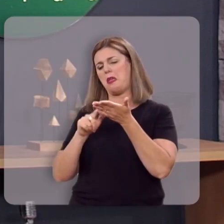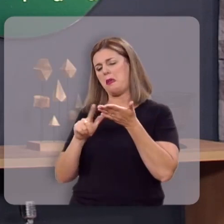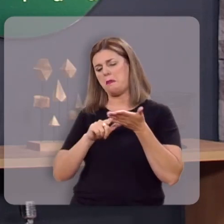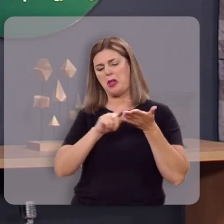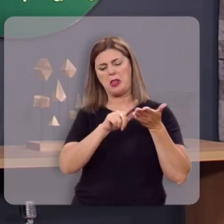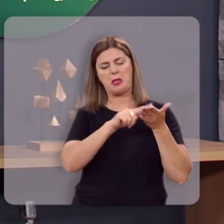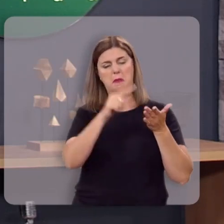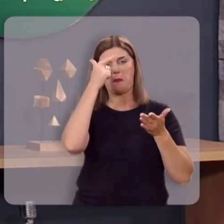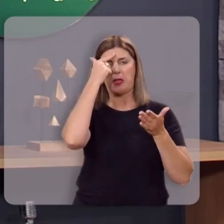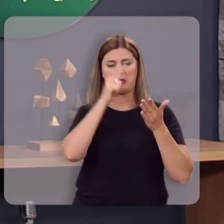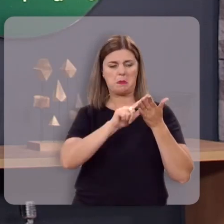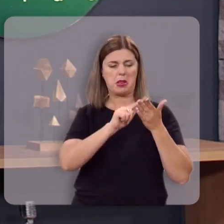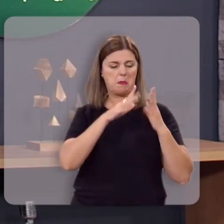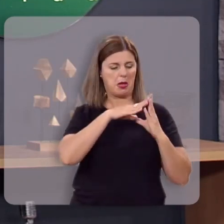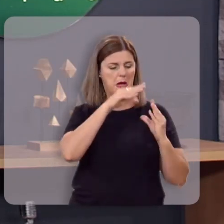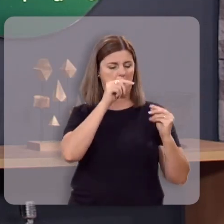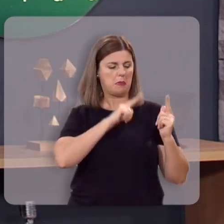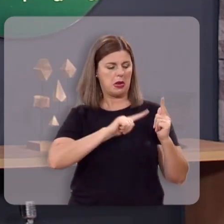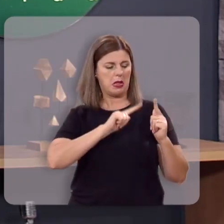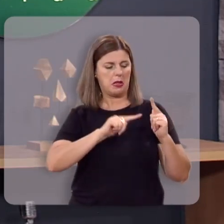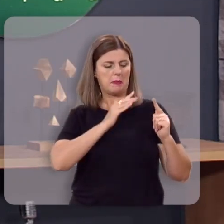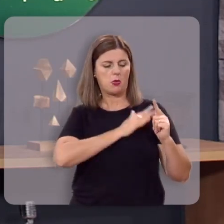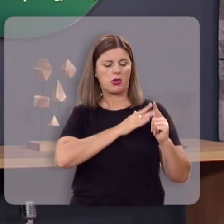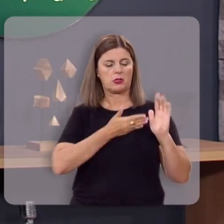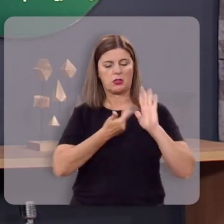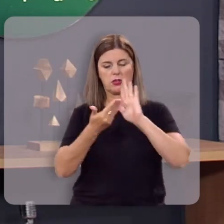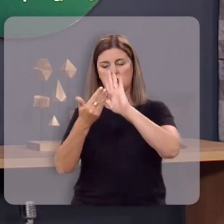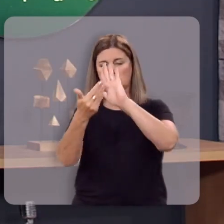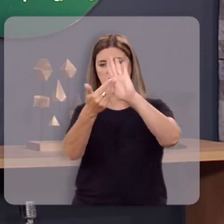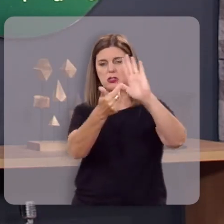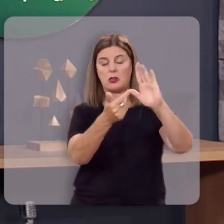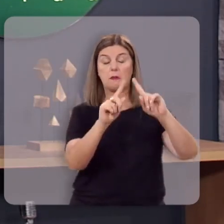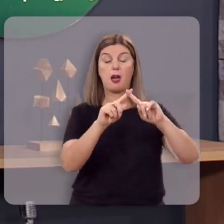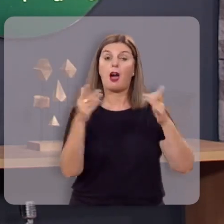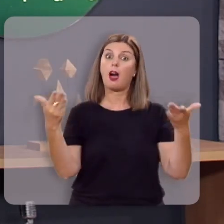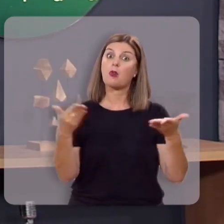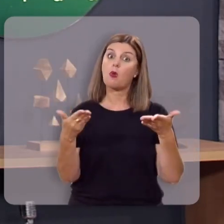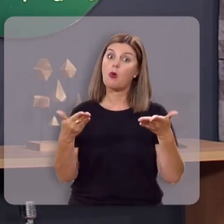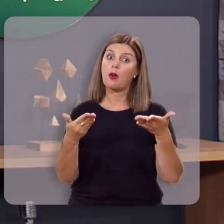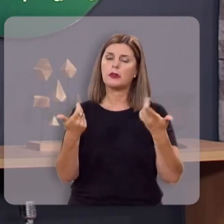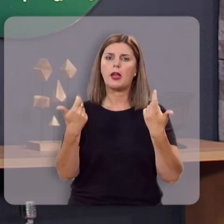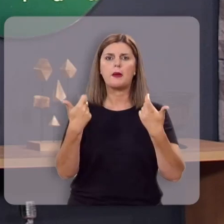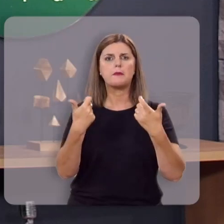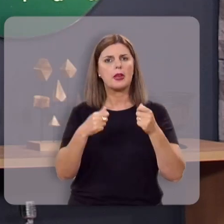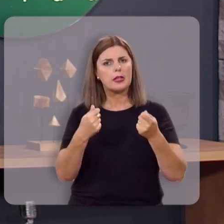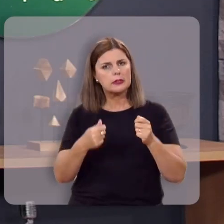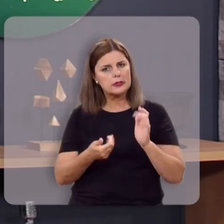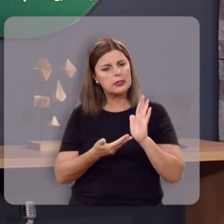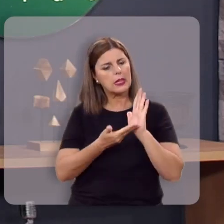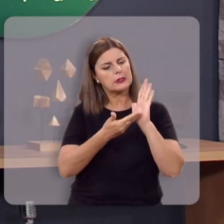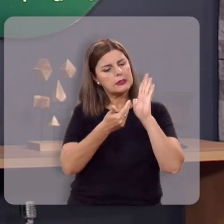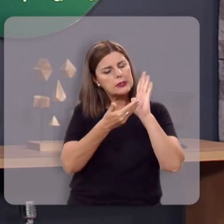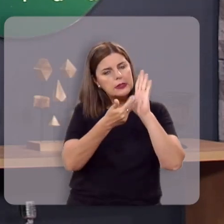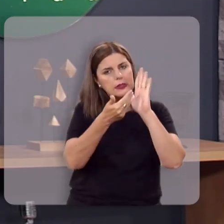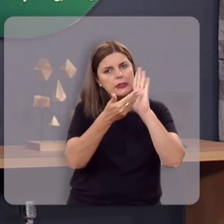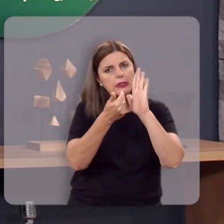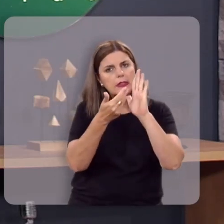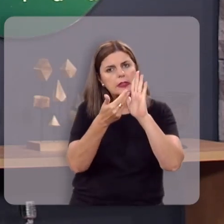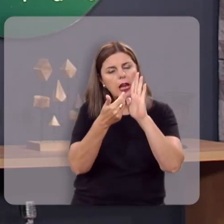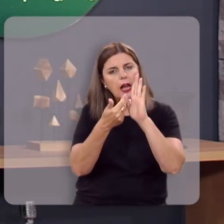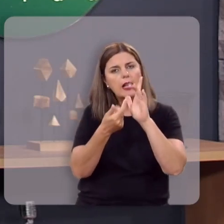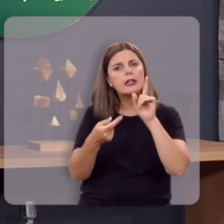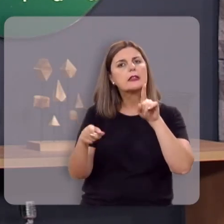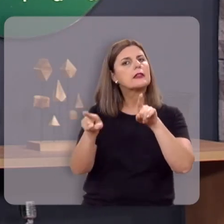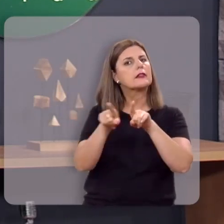limpar a casa, limpar a mente, limpar a alma, tira isso, tira, mas agora você, além de despojar-se